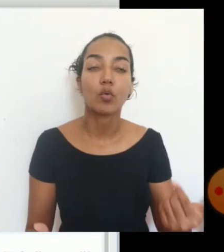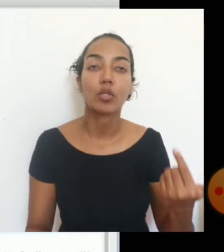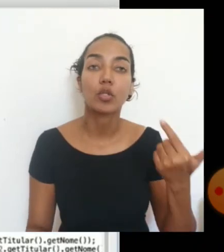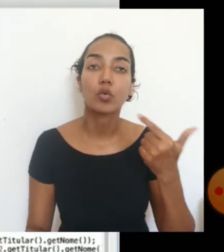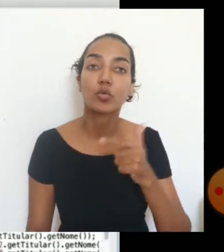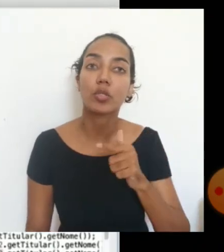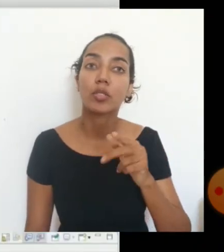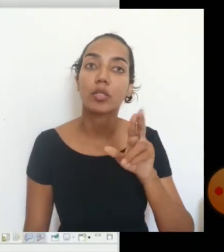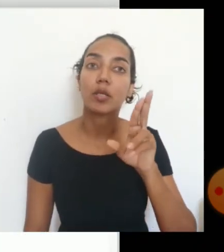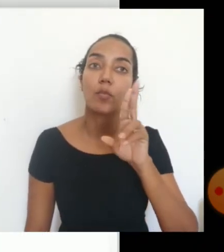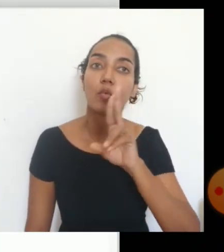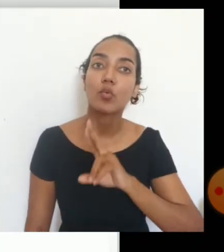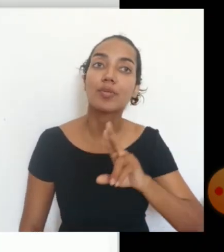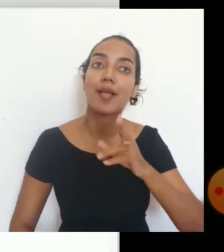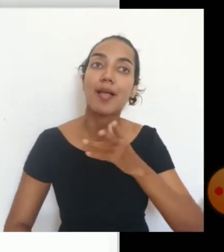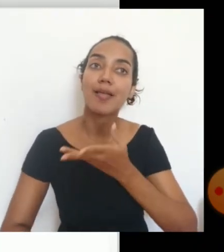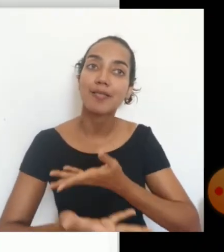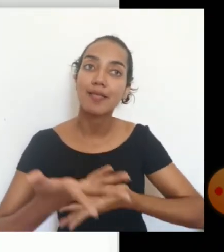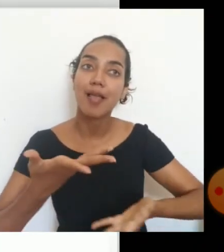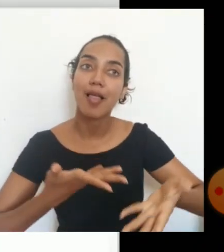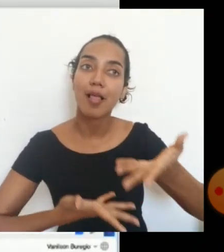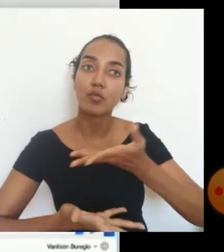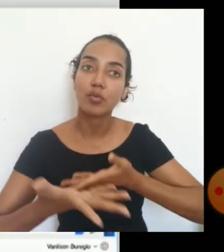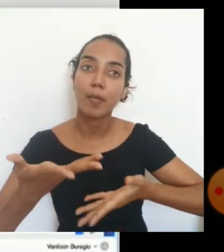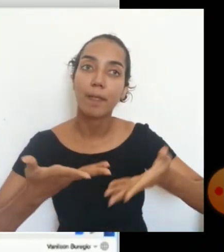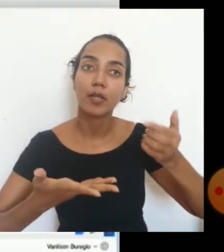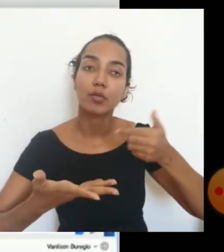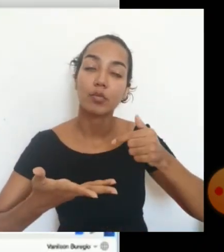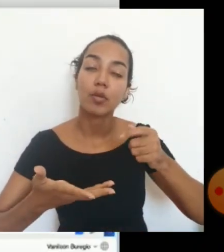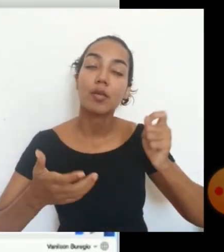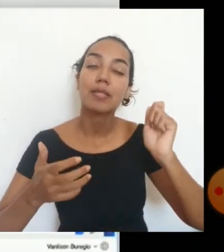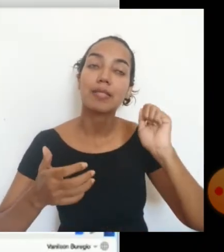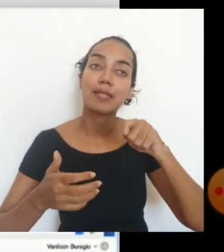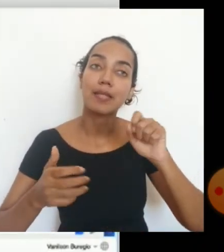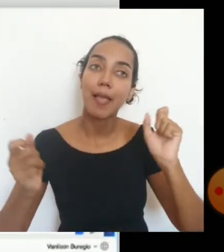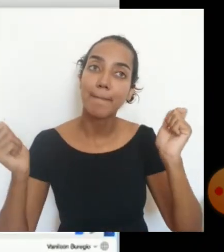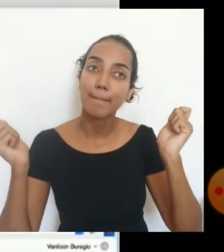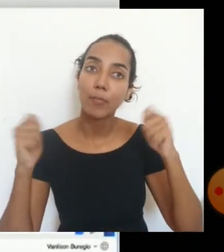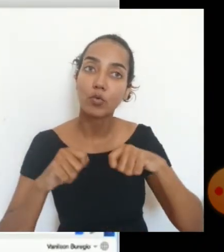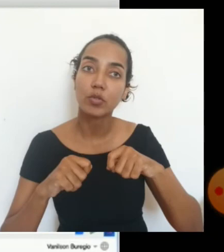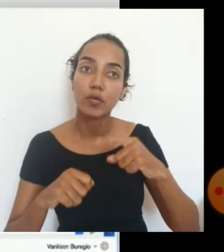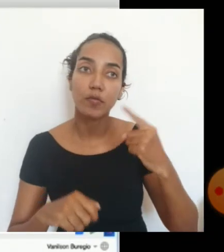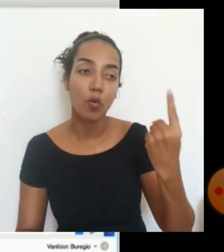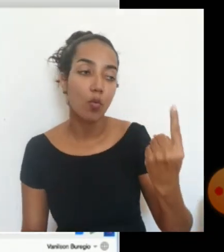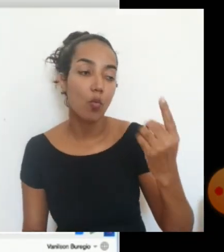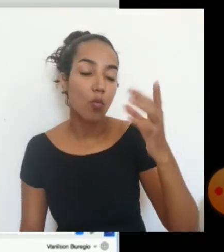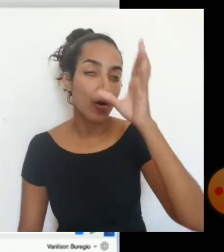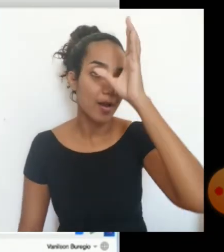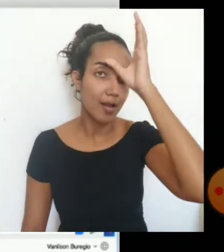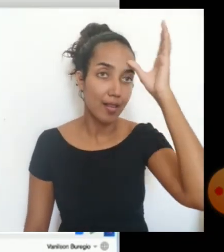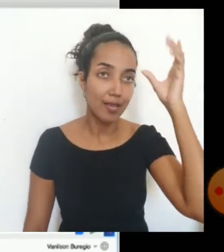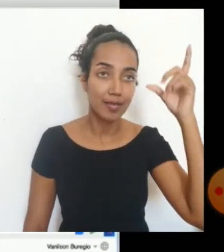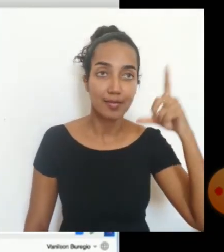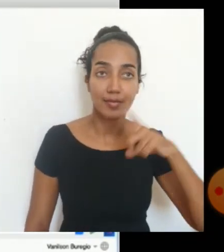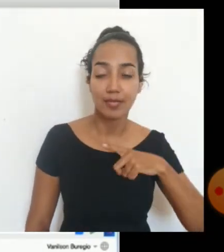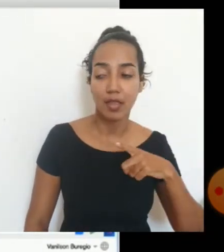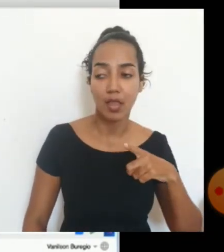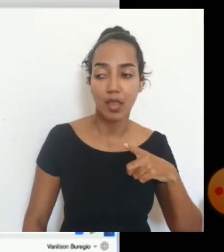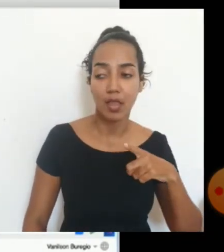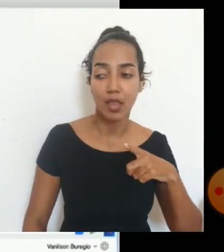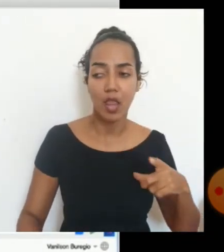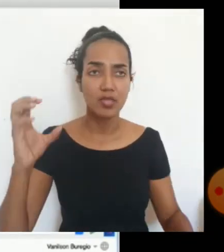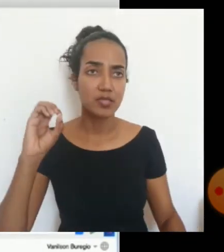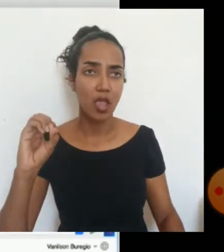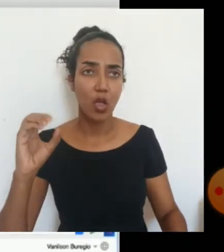um cliente possuir 0 ou várias contas. Nesse caso, o José possui 3 contas. Ele está associado a 3 contas. E